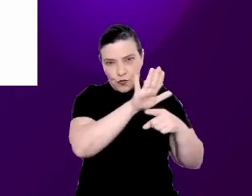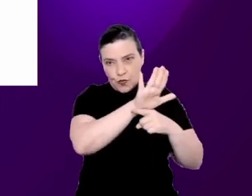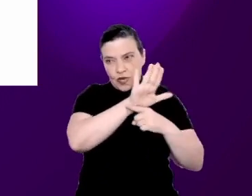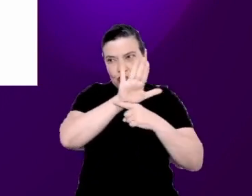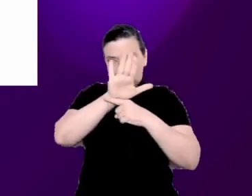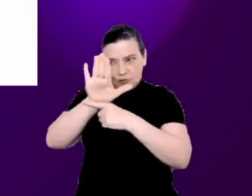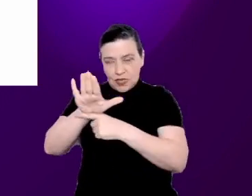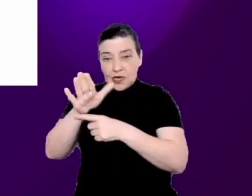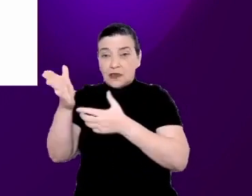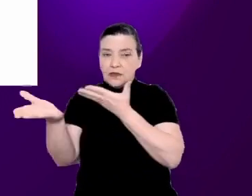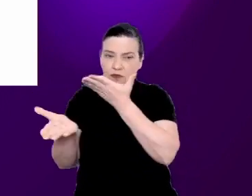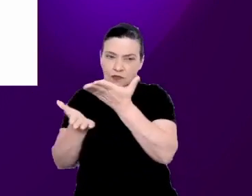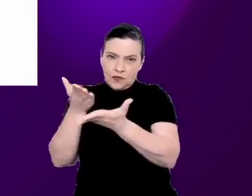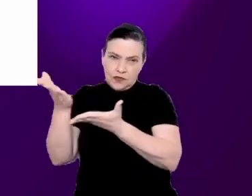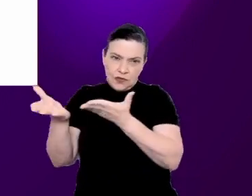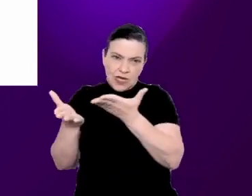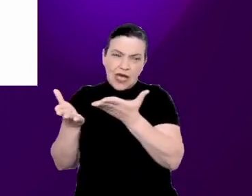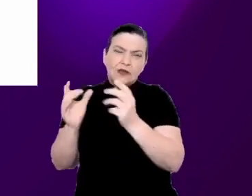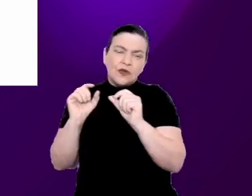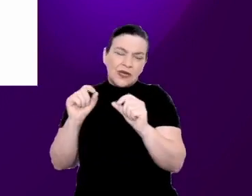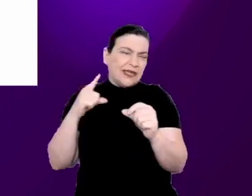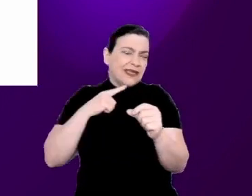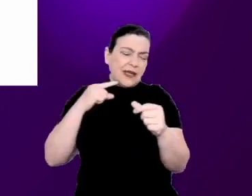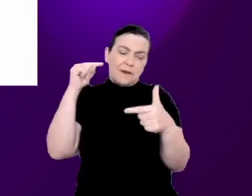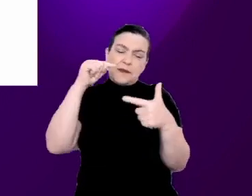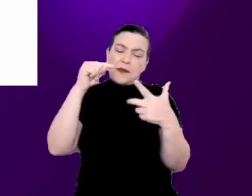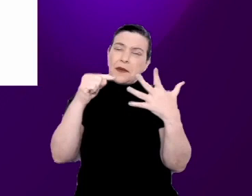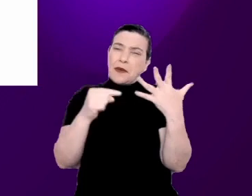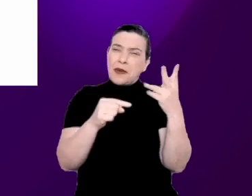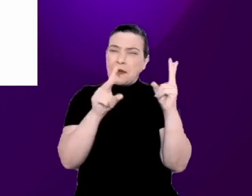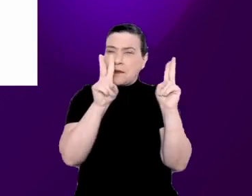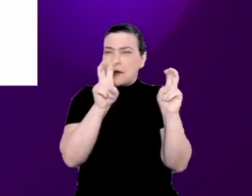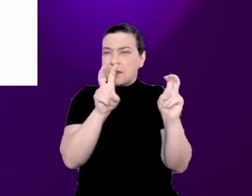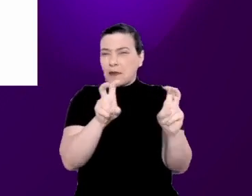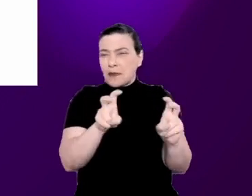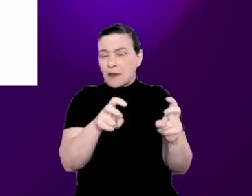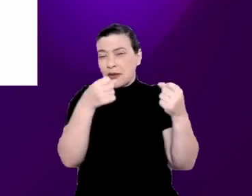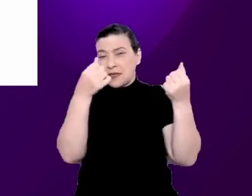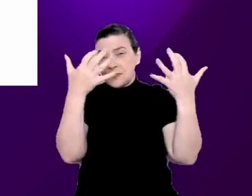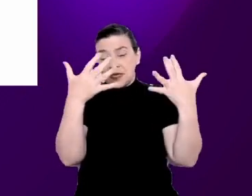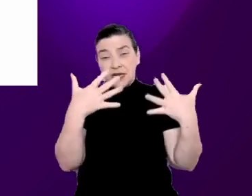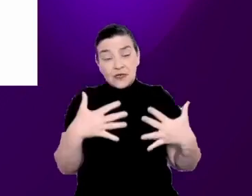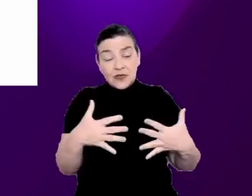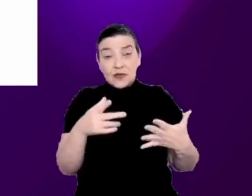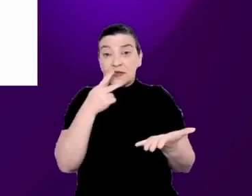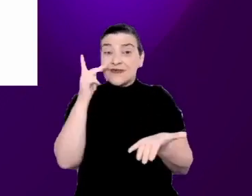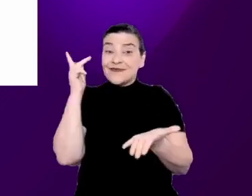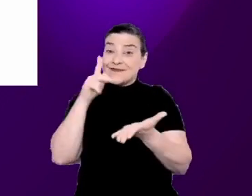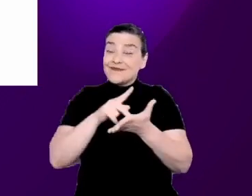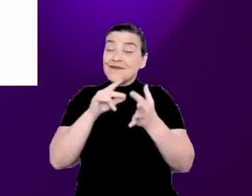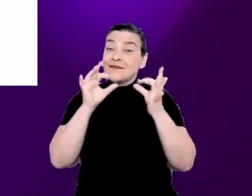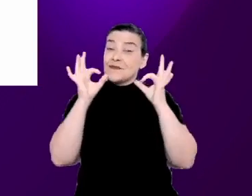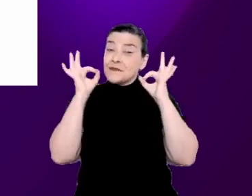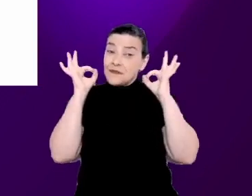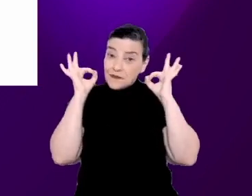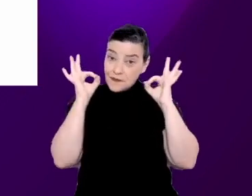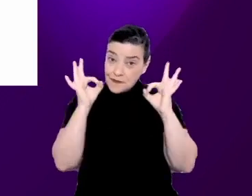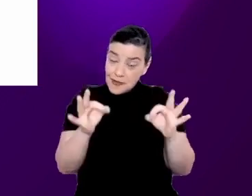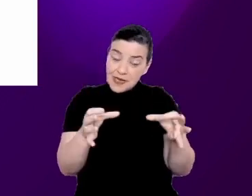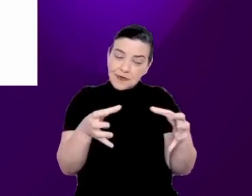são muitas as definições que a gente encontra, mas via de regra, ela é uma organização deliberada